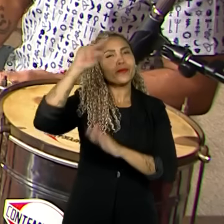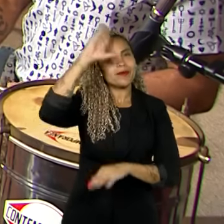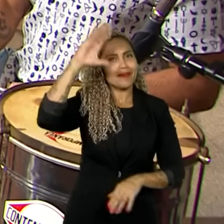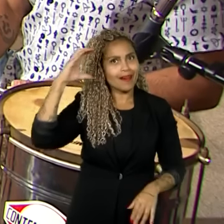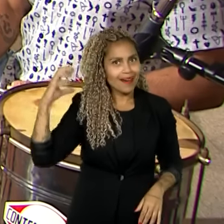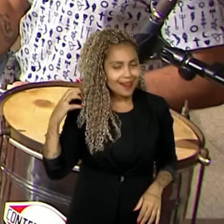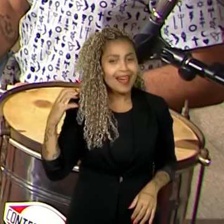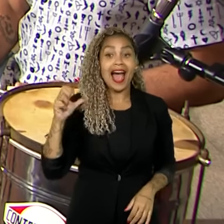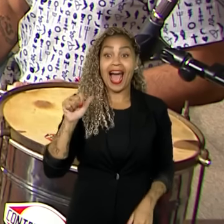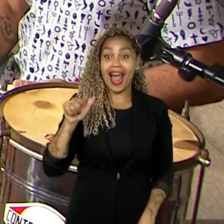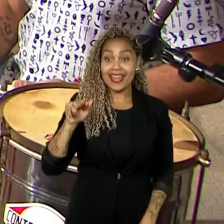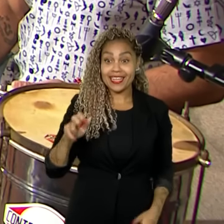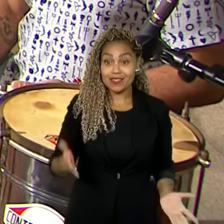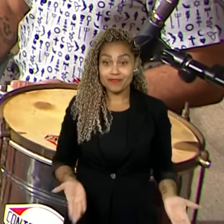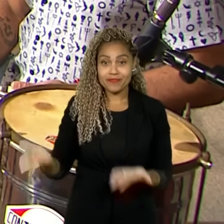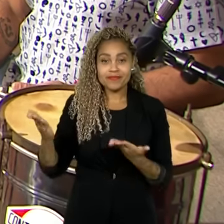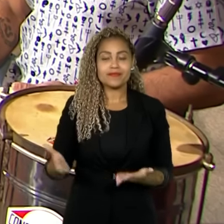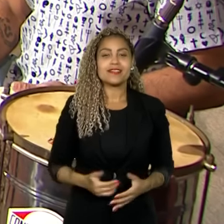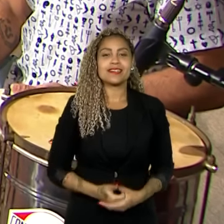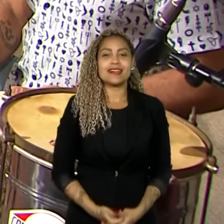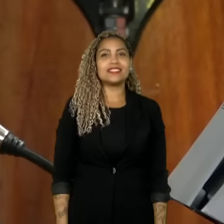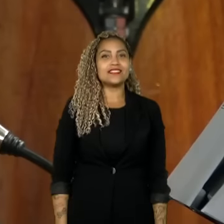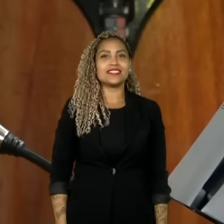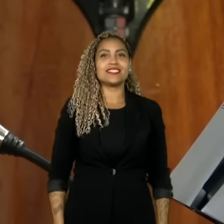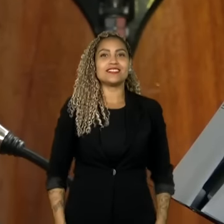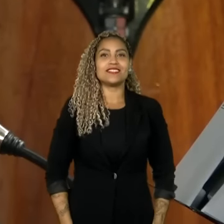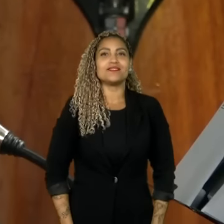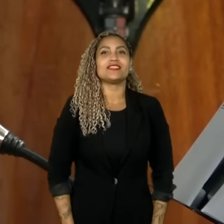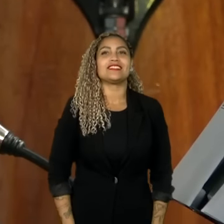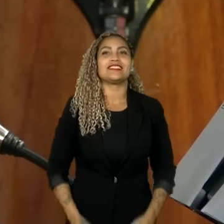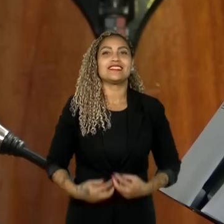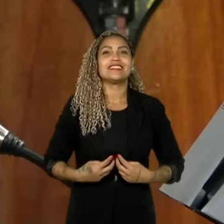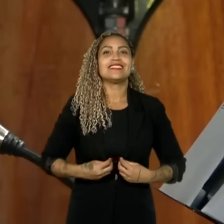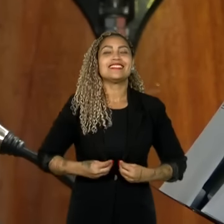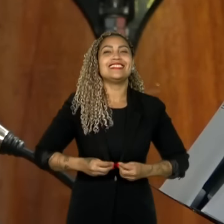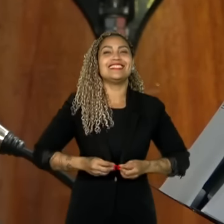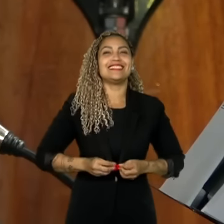do Cessura é seu. Bora.